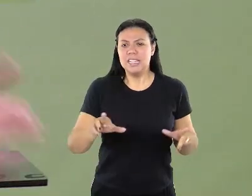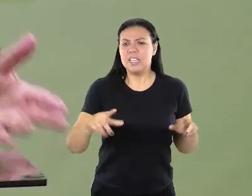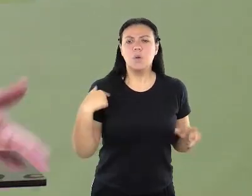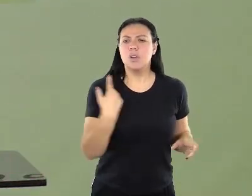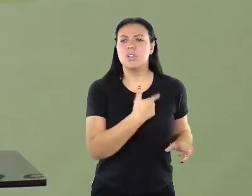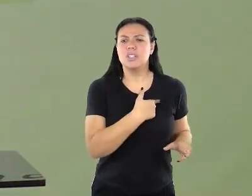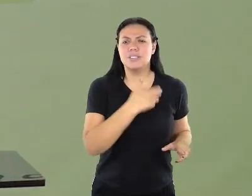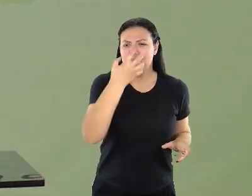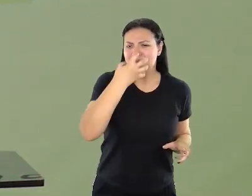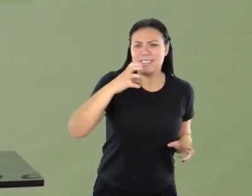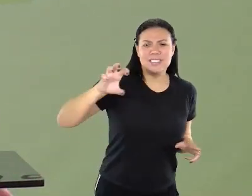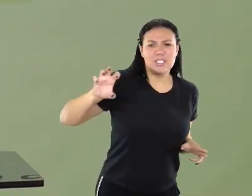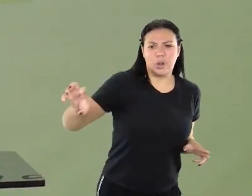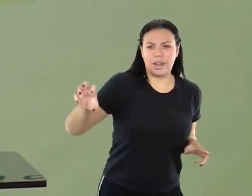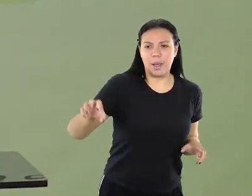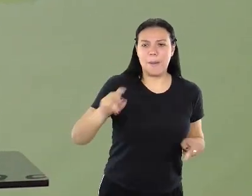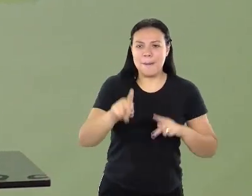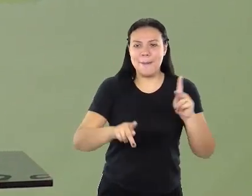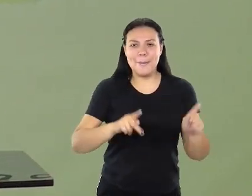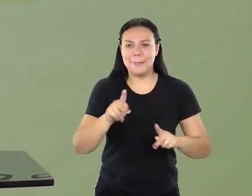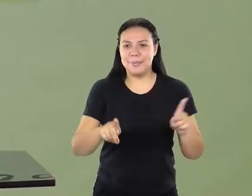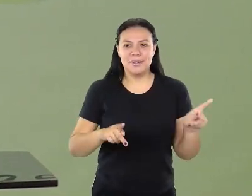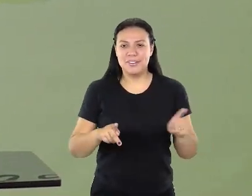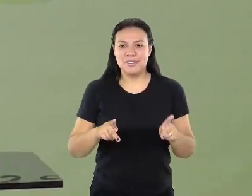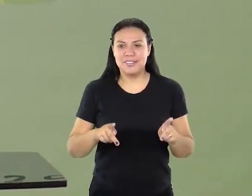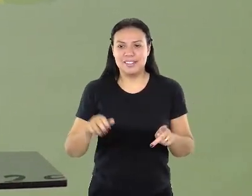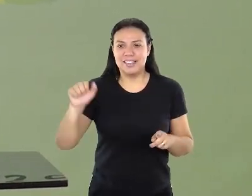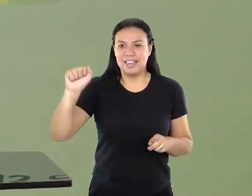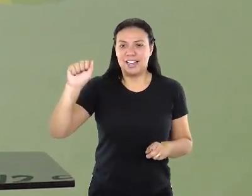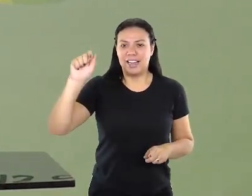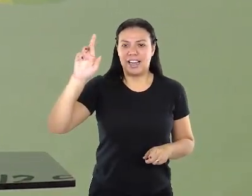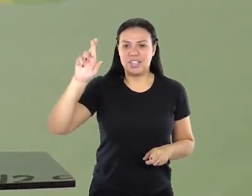Que corintiano não se converta.